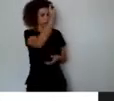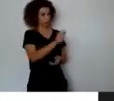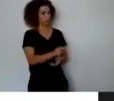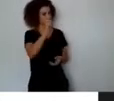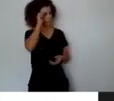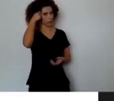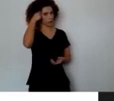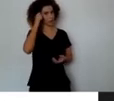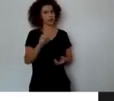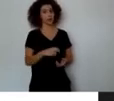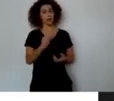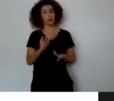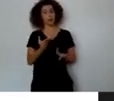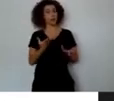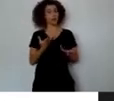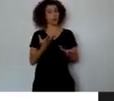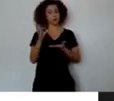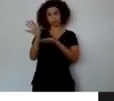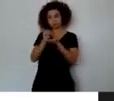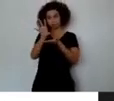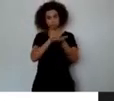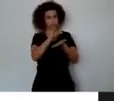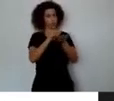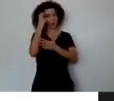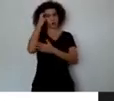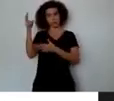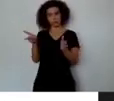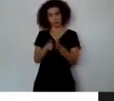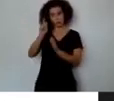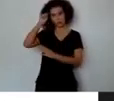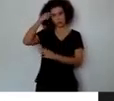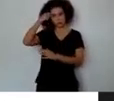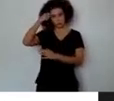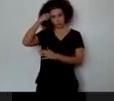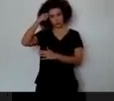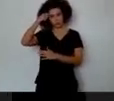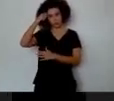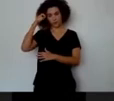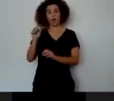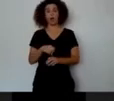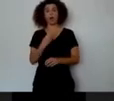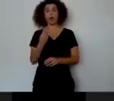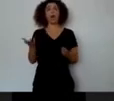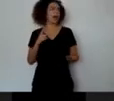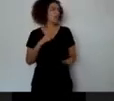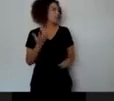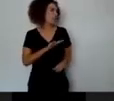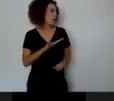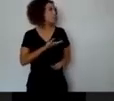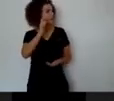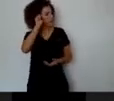quererem a cultura da pessoa negra, querer ostentar aquela amizade com, eu tenho um